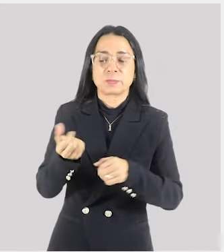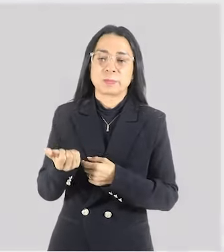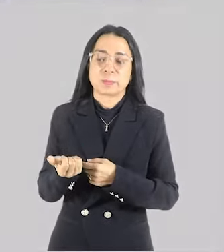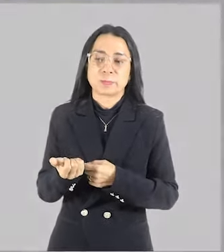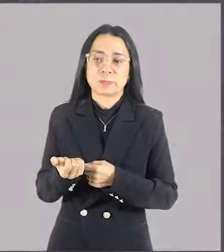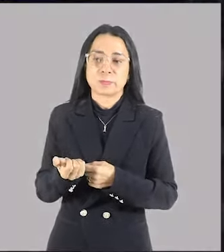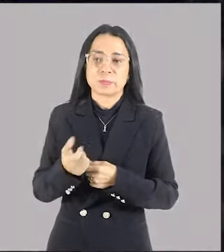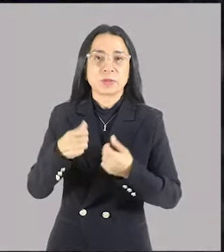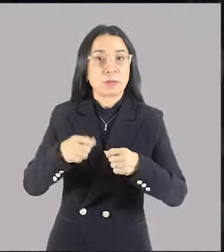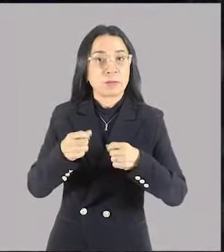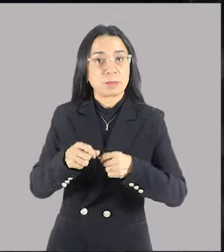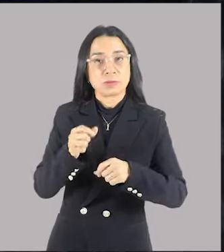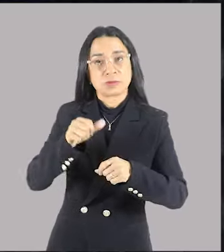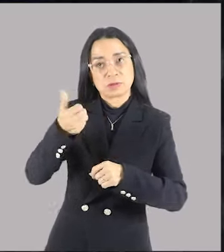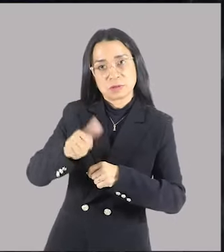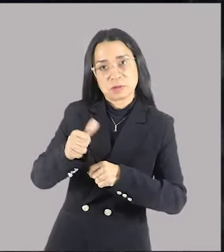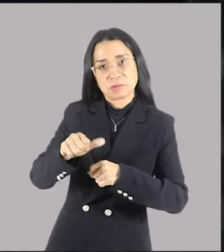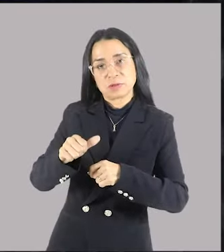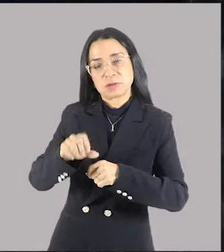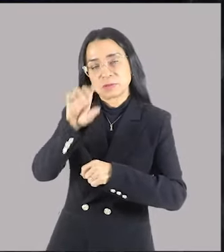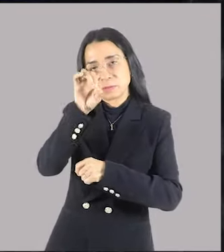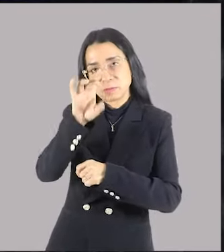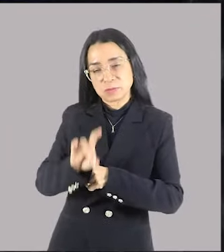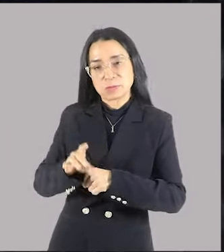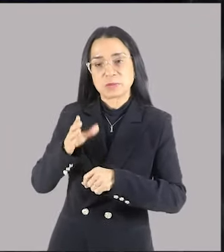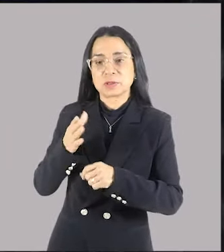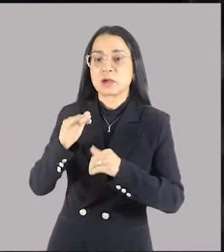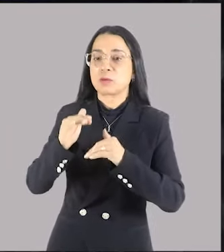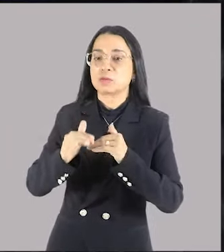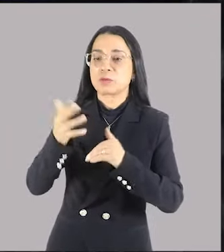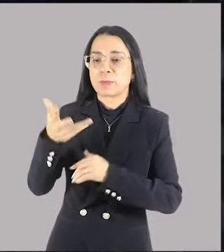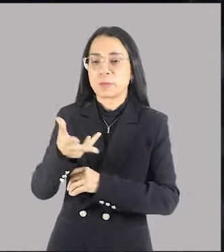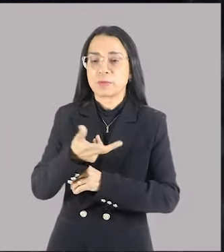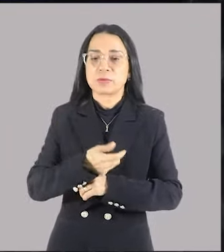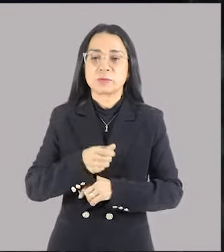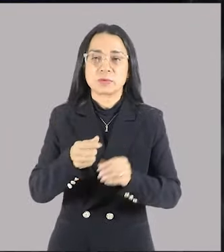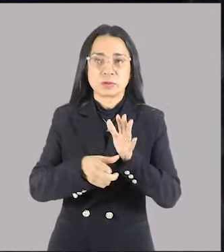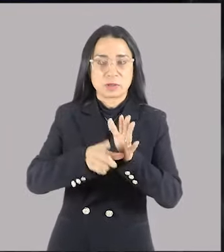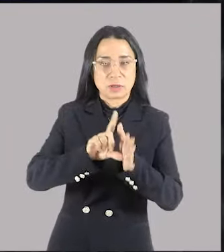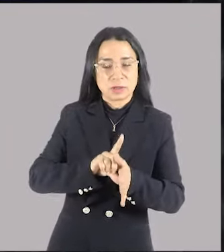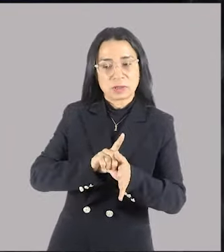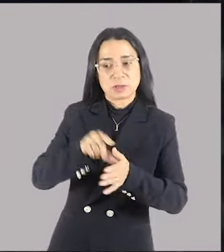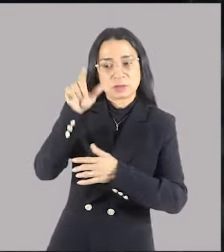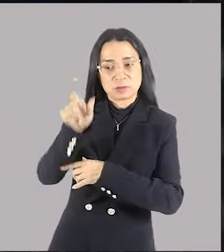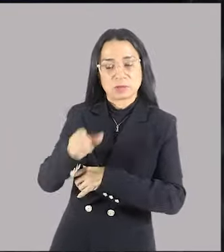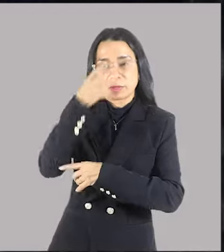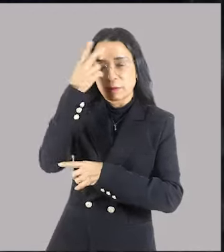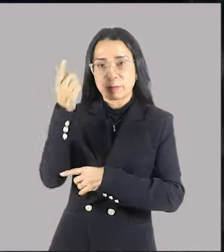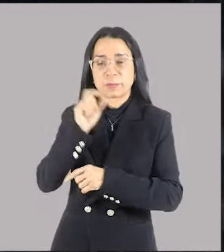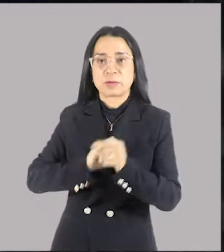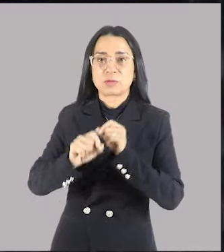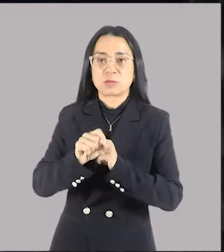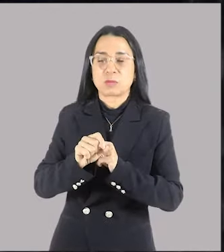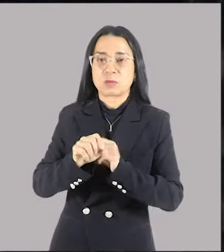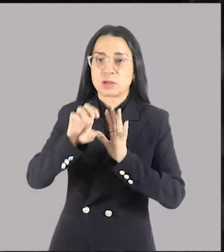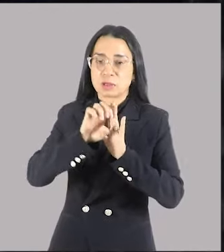avaliação especial de desempenho portanto antes o servidor público nesse caso um servidor estatal